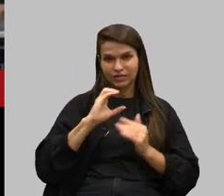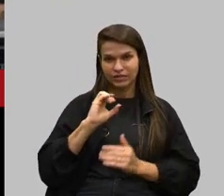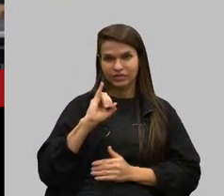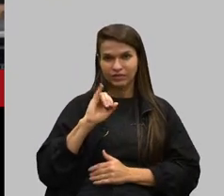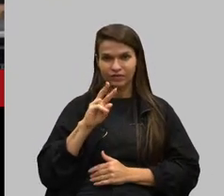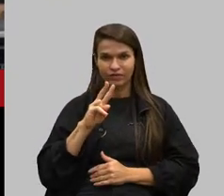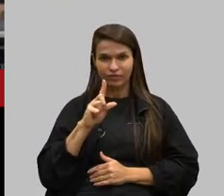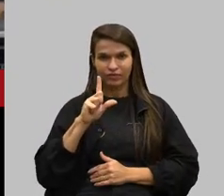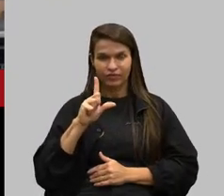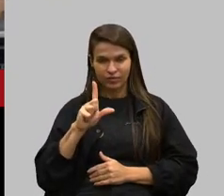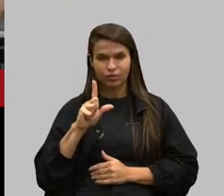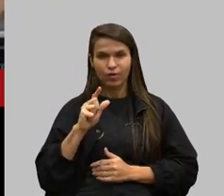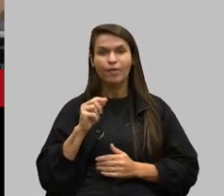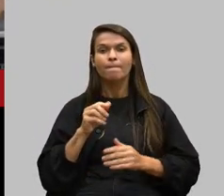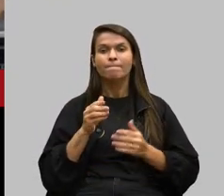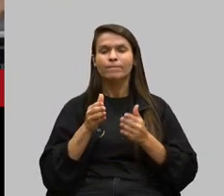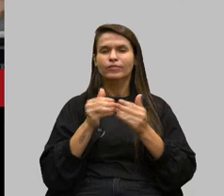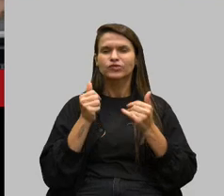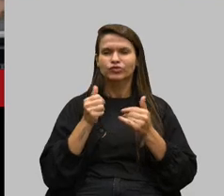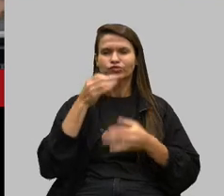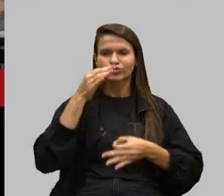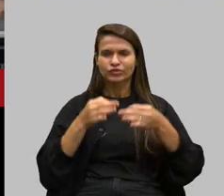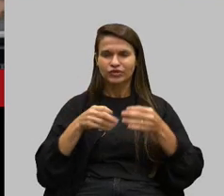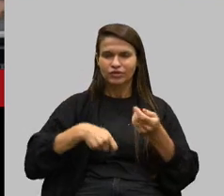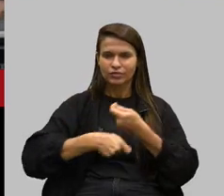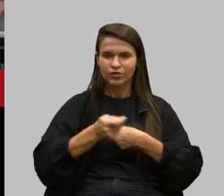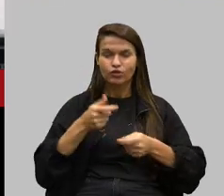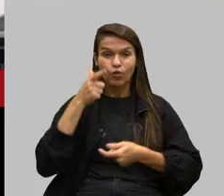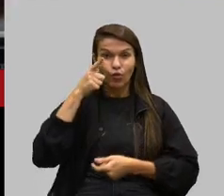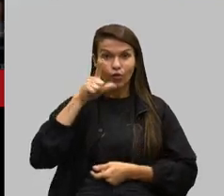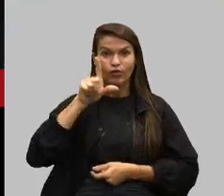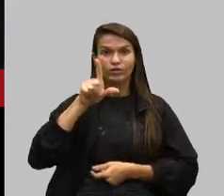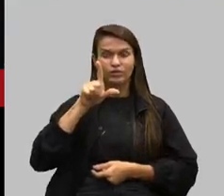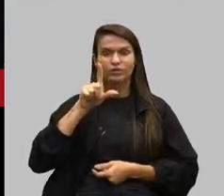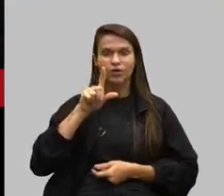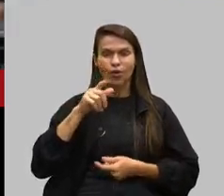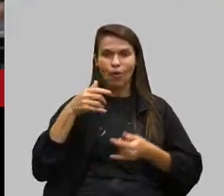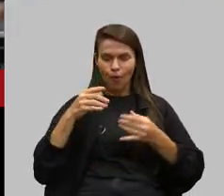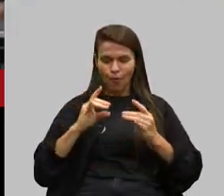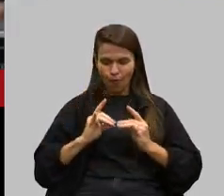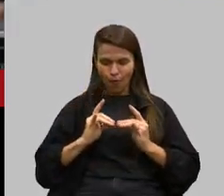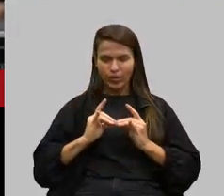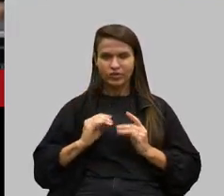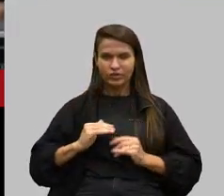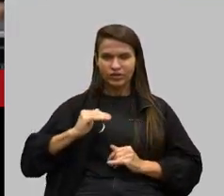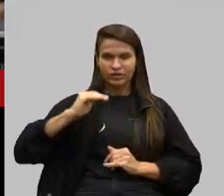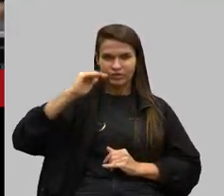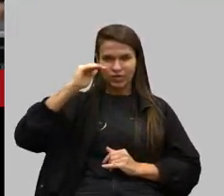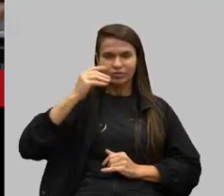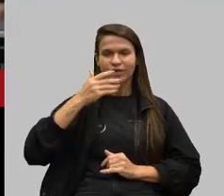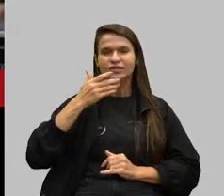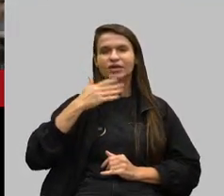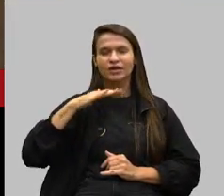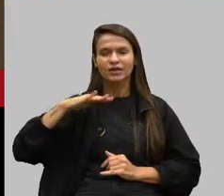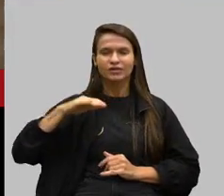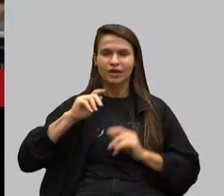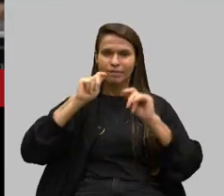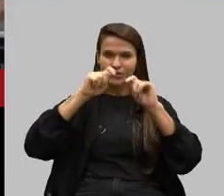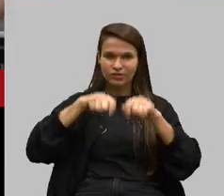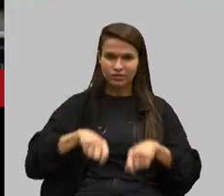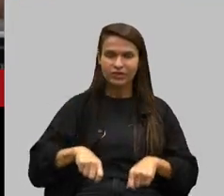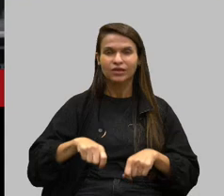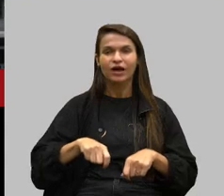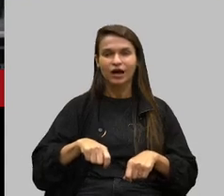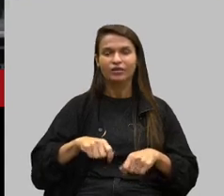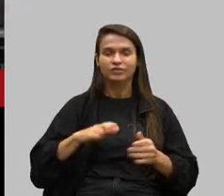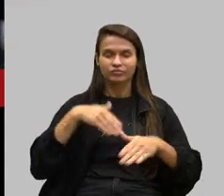pedido judicial e administrativo e conseguiu o hormônio do crescimento para essa criança o que vai possibilitar Que ela possa